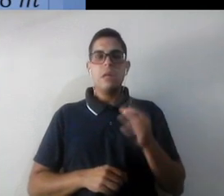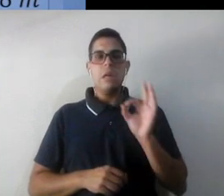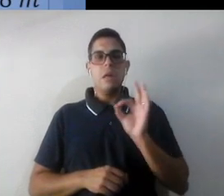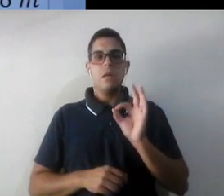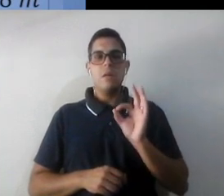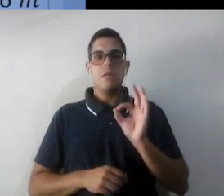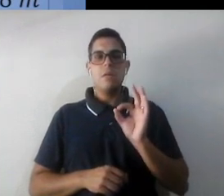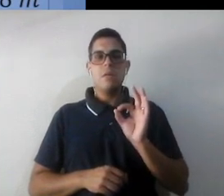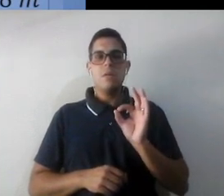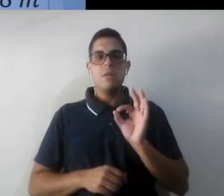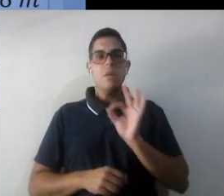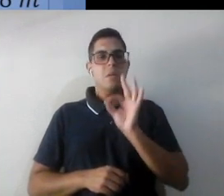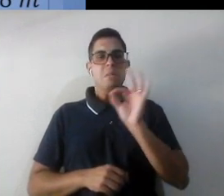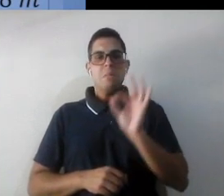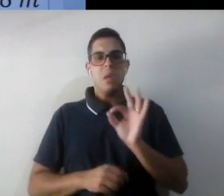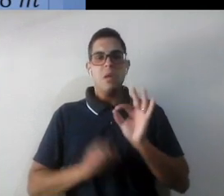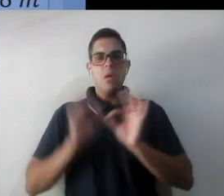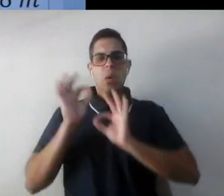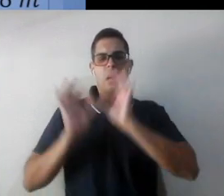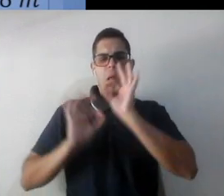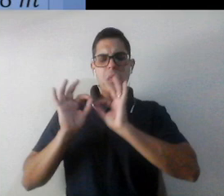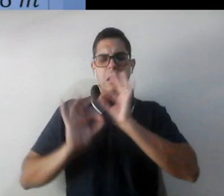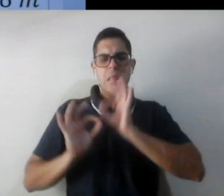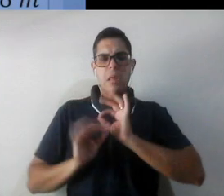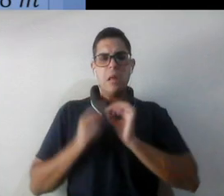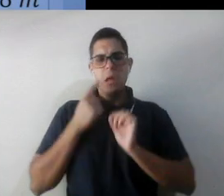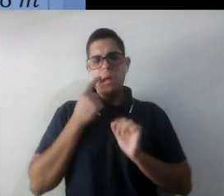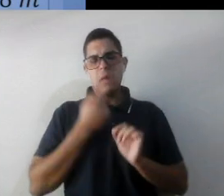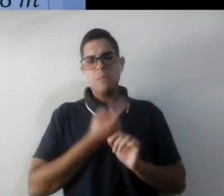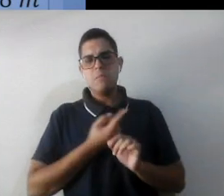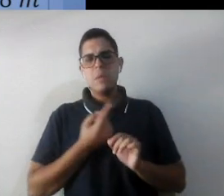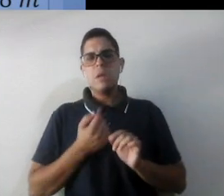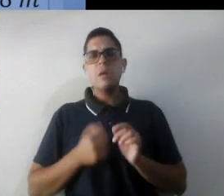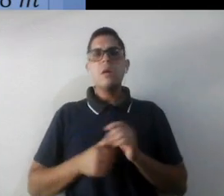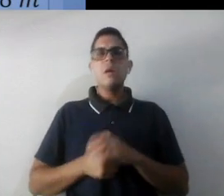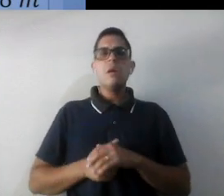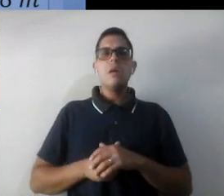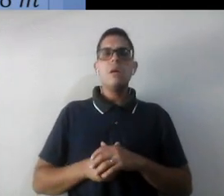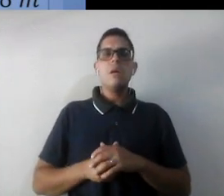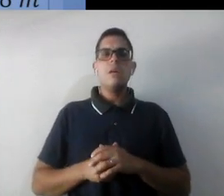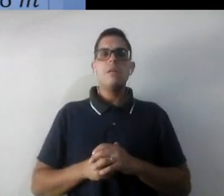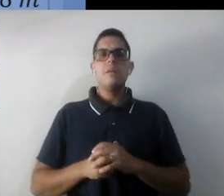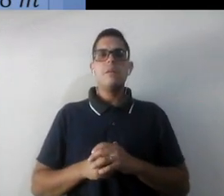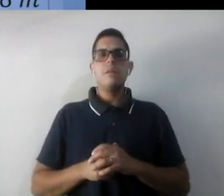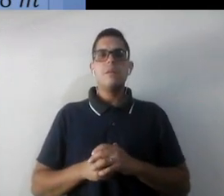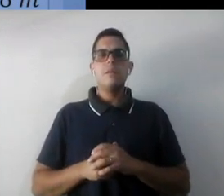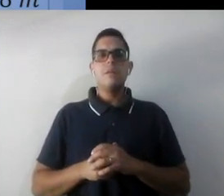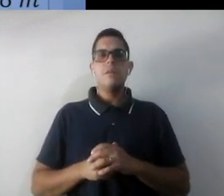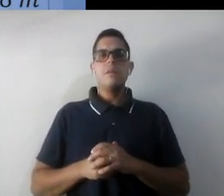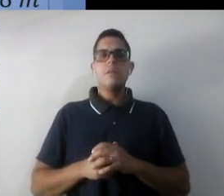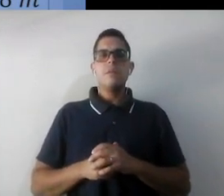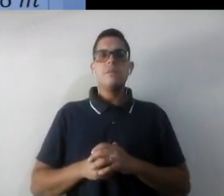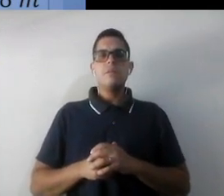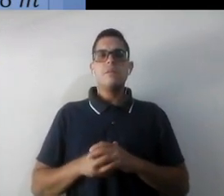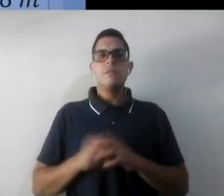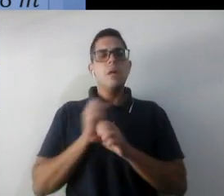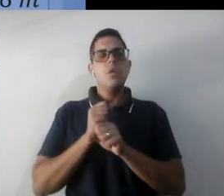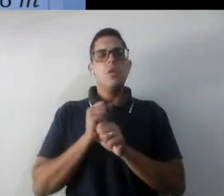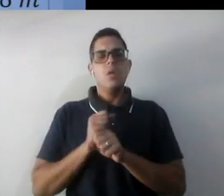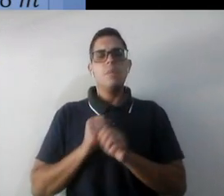os valores retirados da questão e fazendo-se as contas, vamos obter